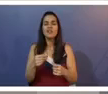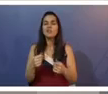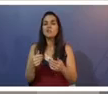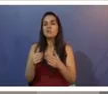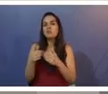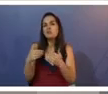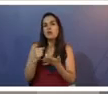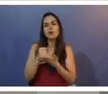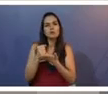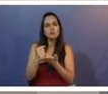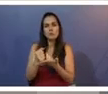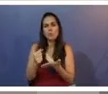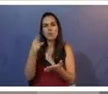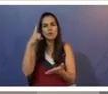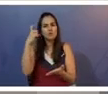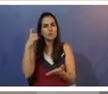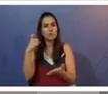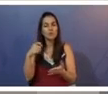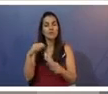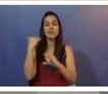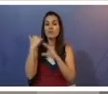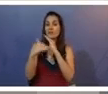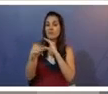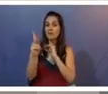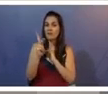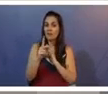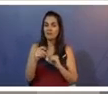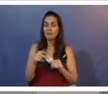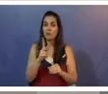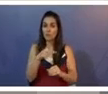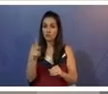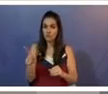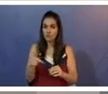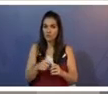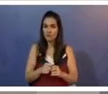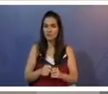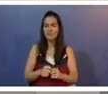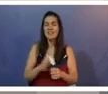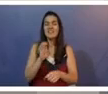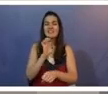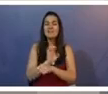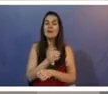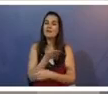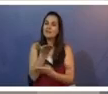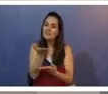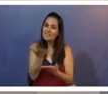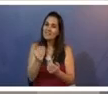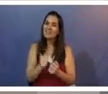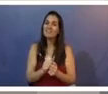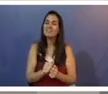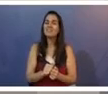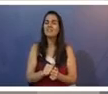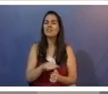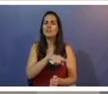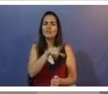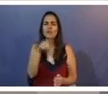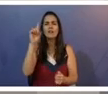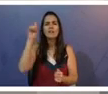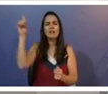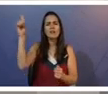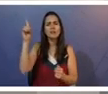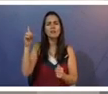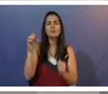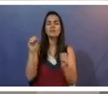e, obviamente, enviar as atividades, ok? Por hoje é só, espero vocês e aguardo todos, se Deus quiser, com